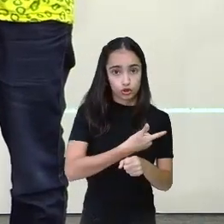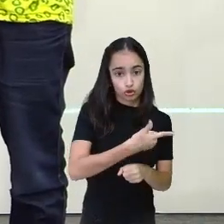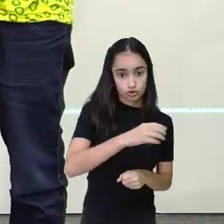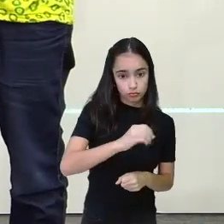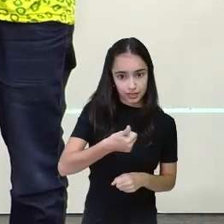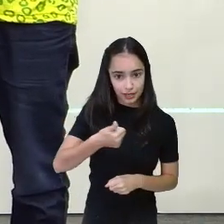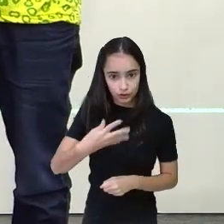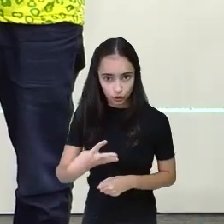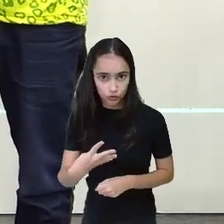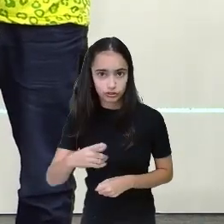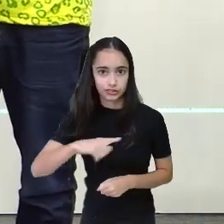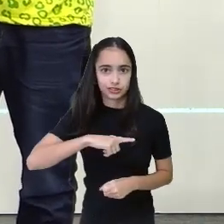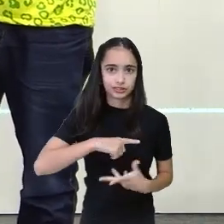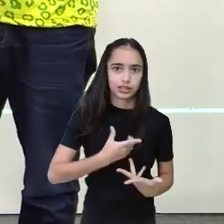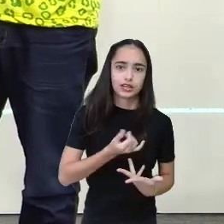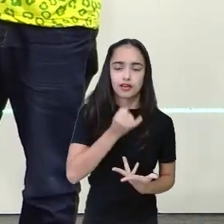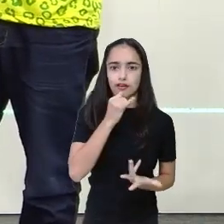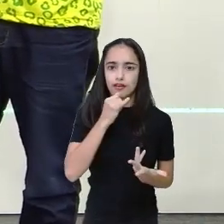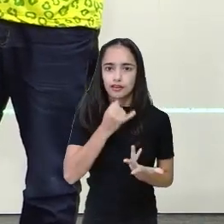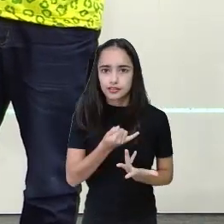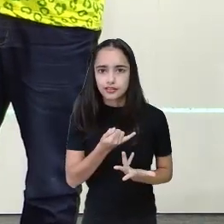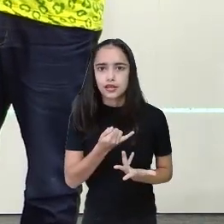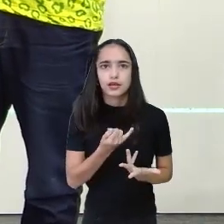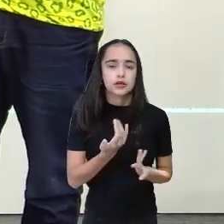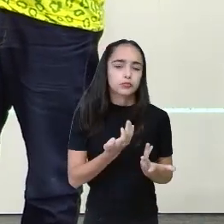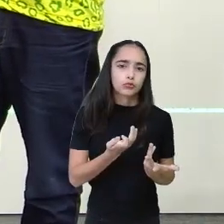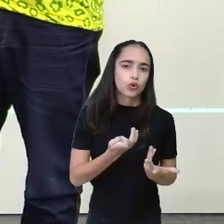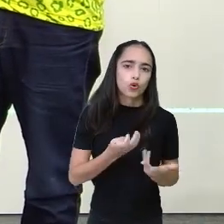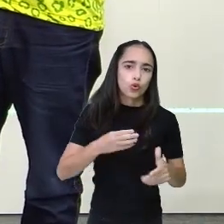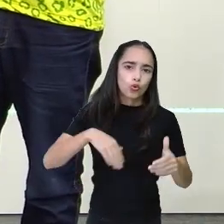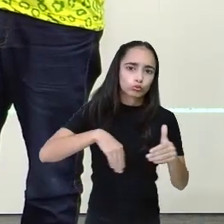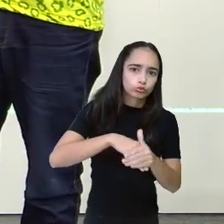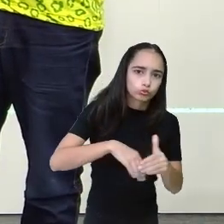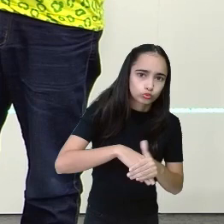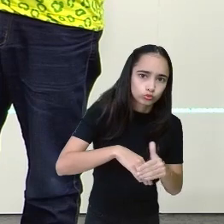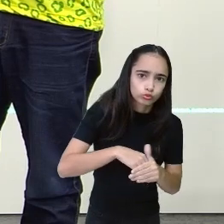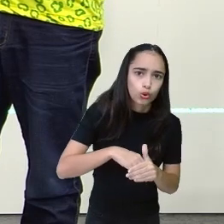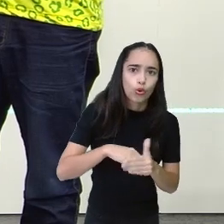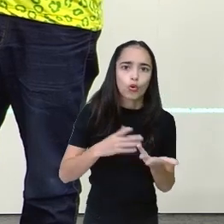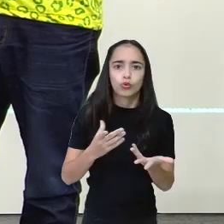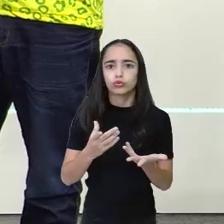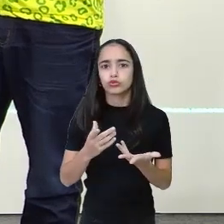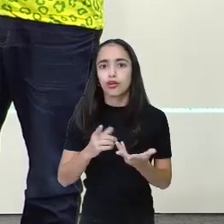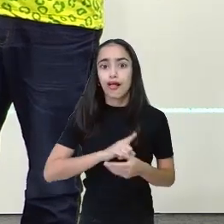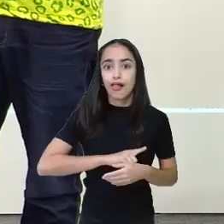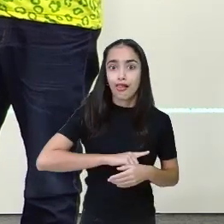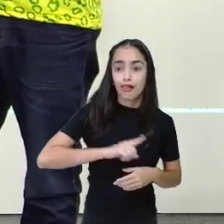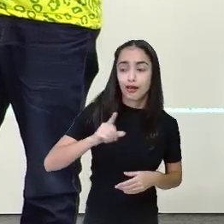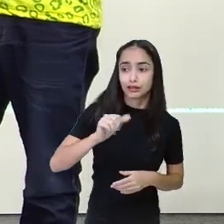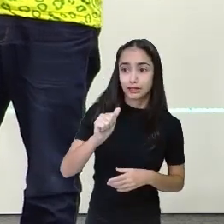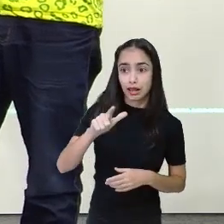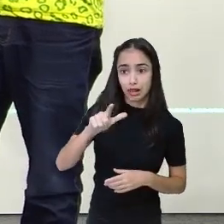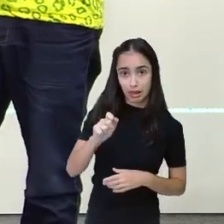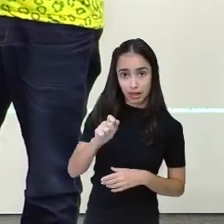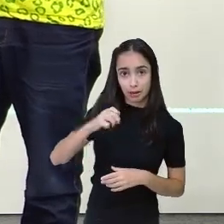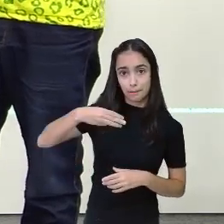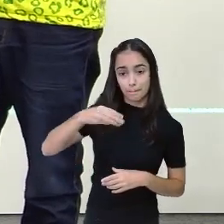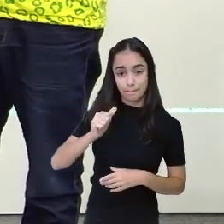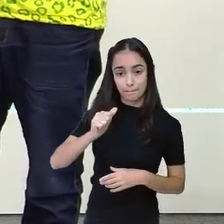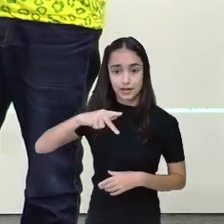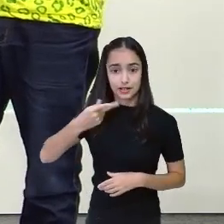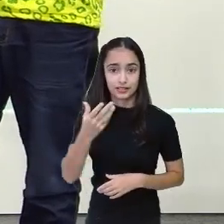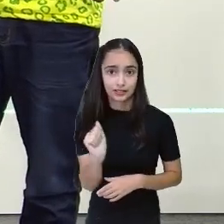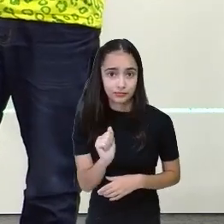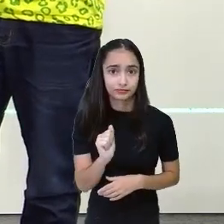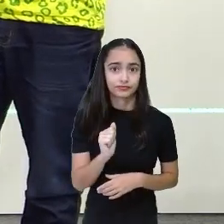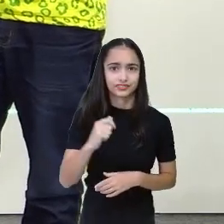aqui no Recife da Alemanha, por exemplo, e a Alemanha jogou no Rio de Janeiro. E essa ida de avião Sim.